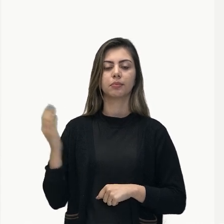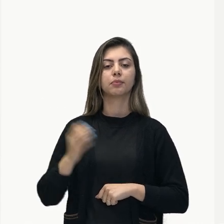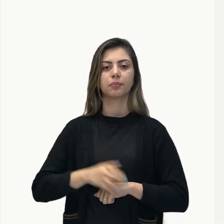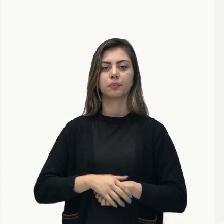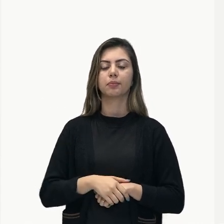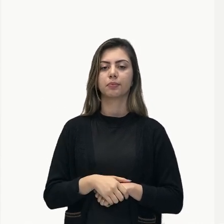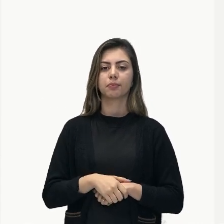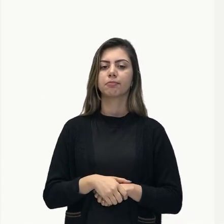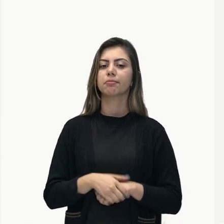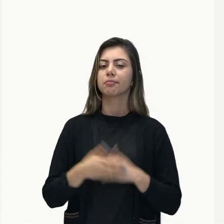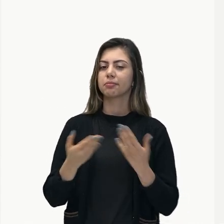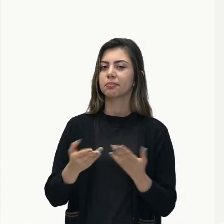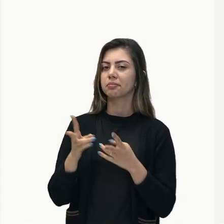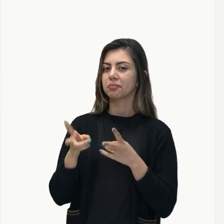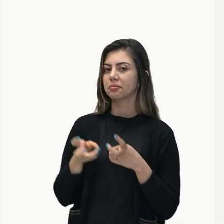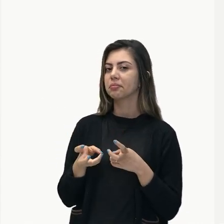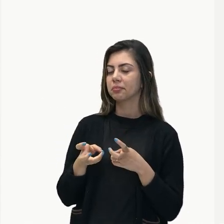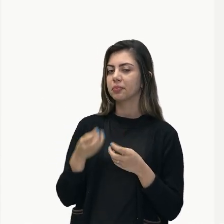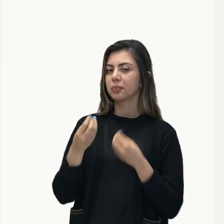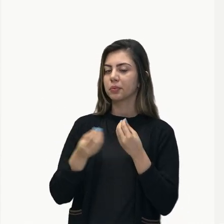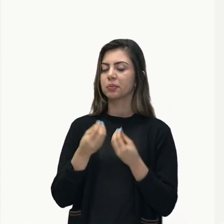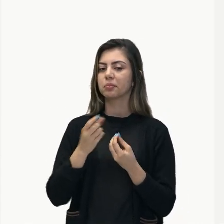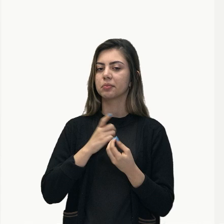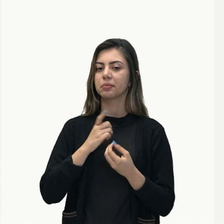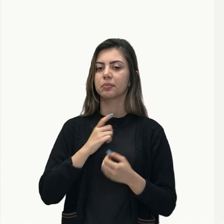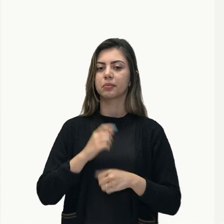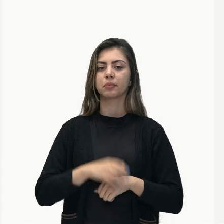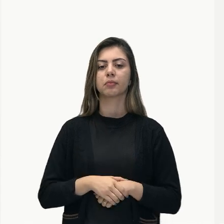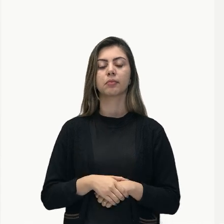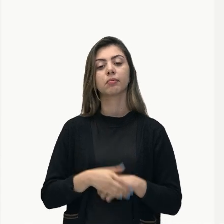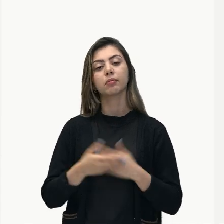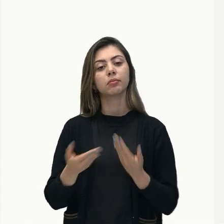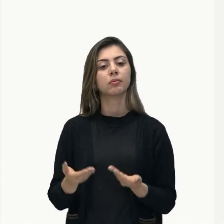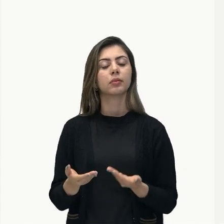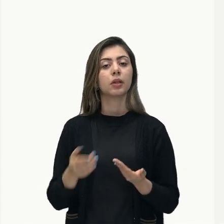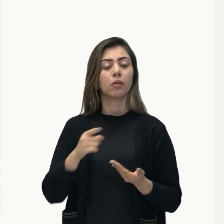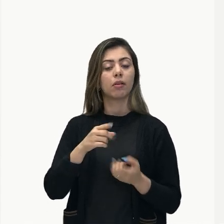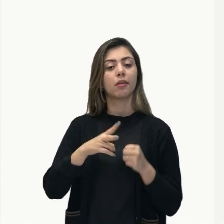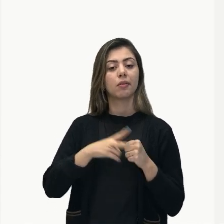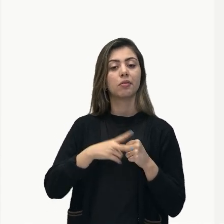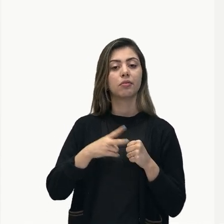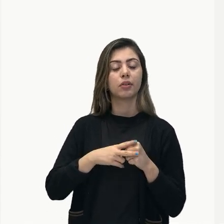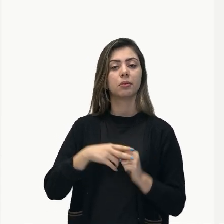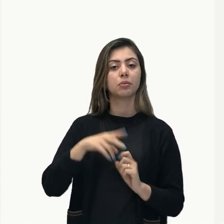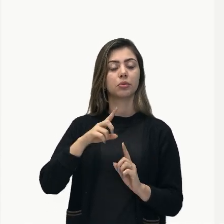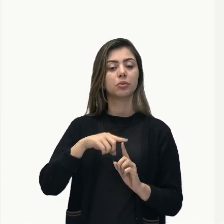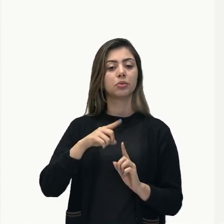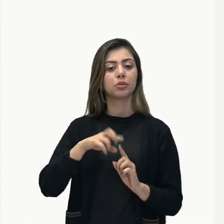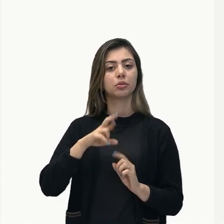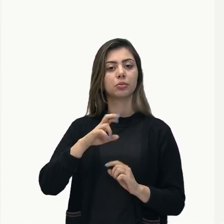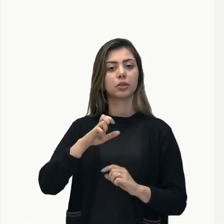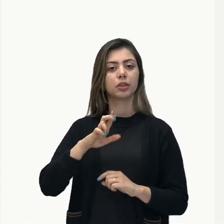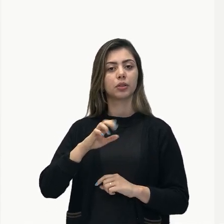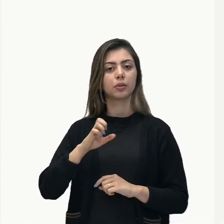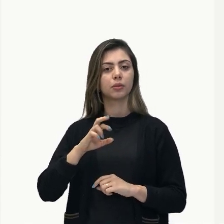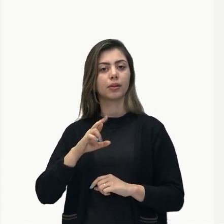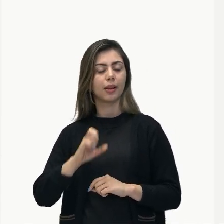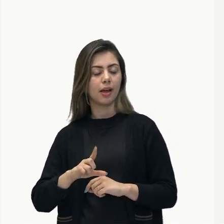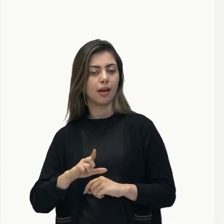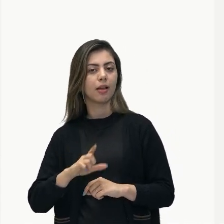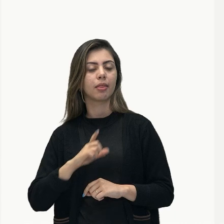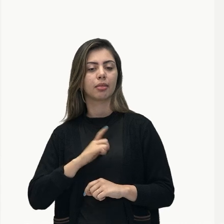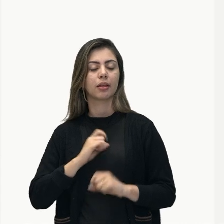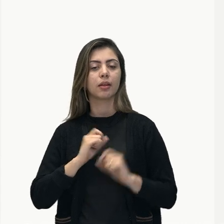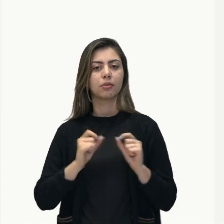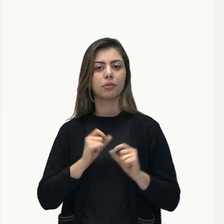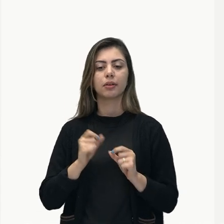estudiaban. Olha aí como é interessante. As desinências dos verbos regulares no pretérito imperfeito indicativo na